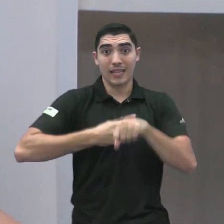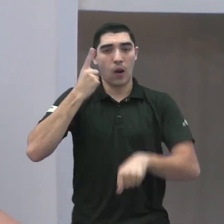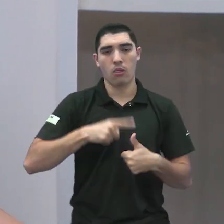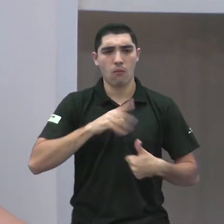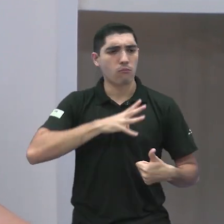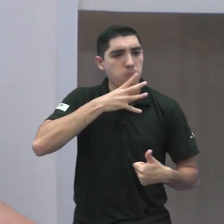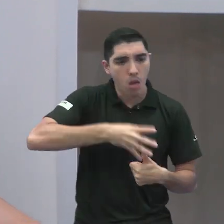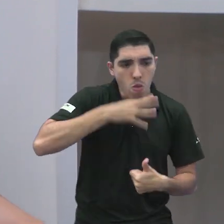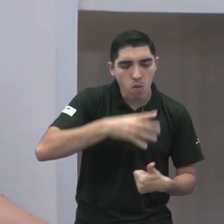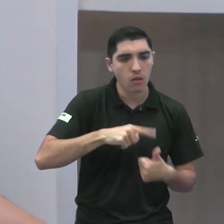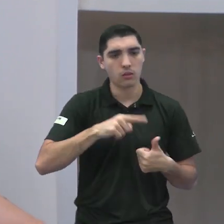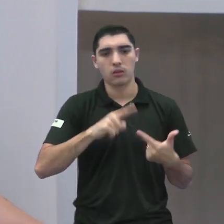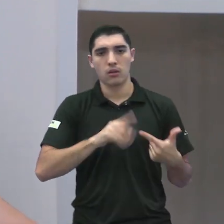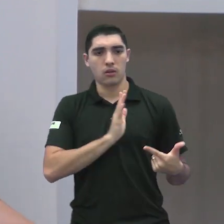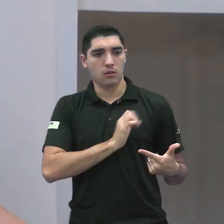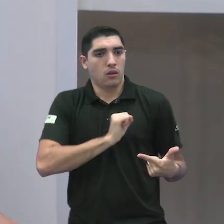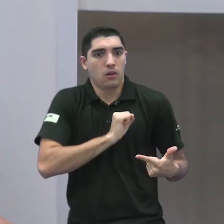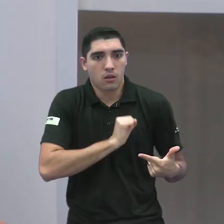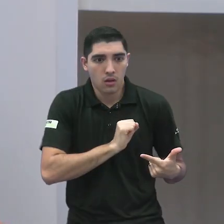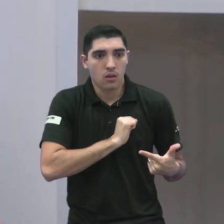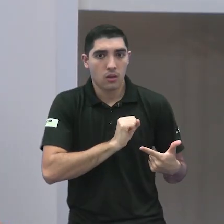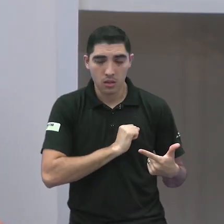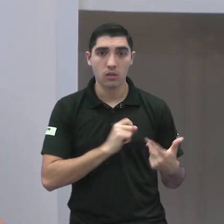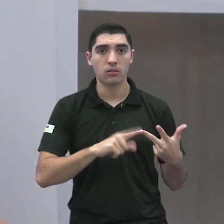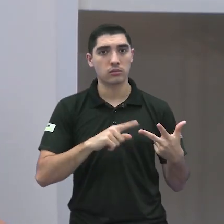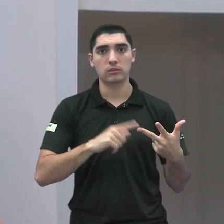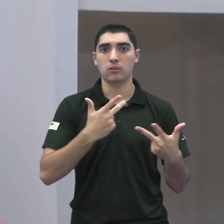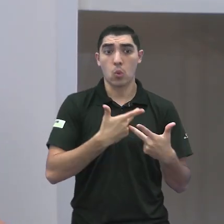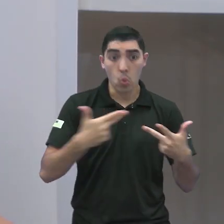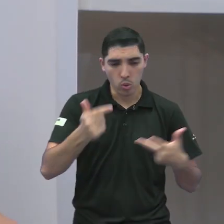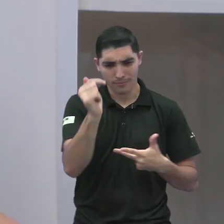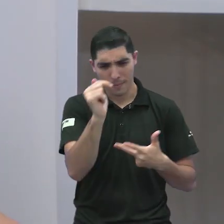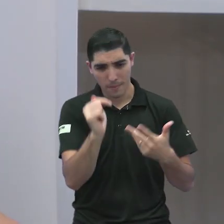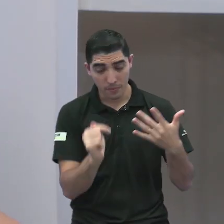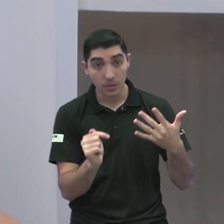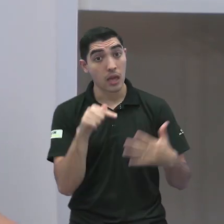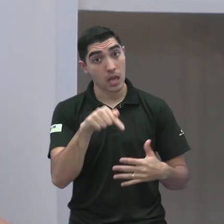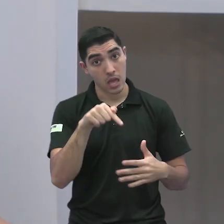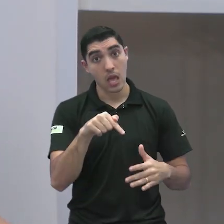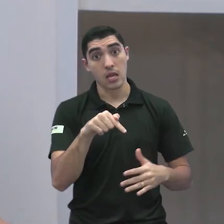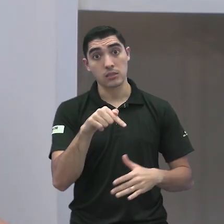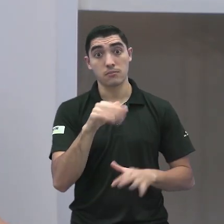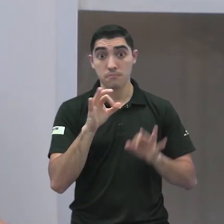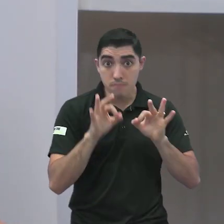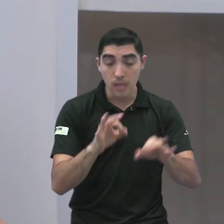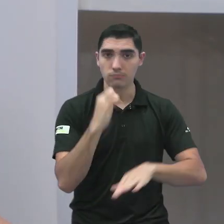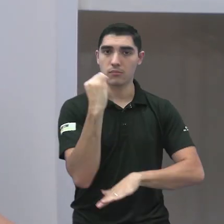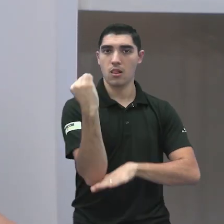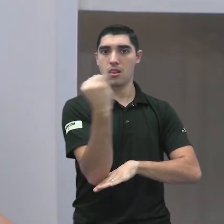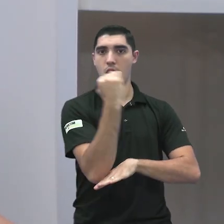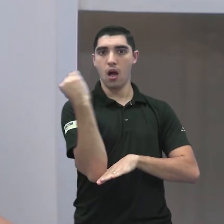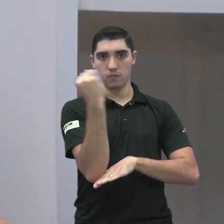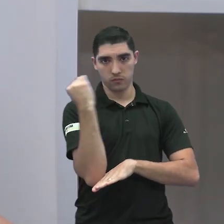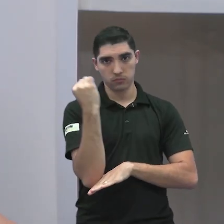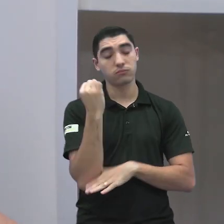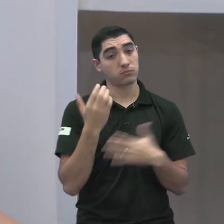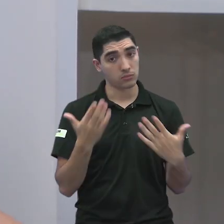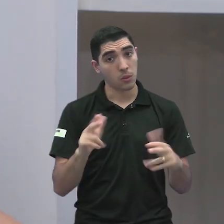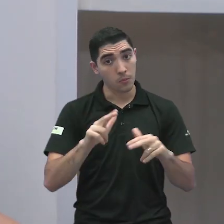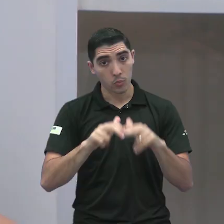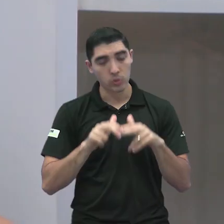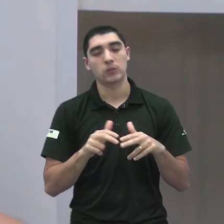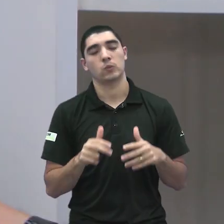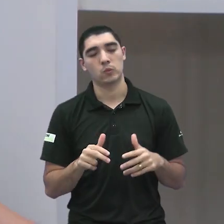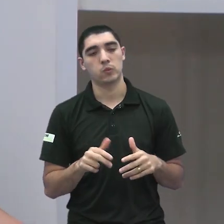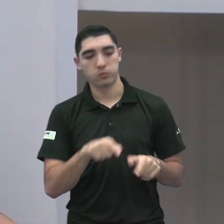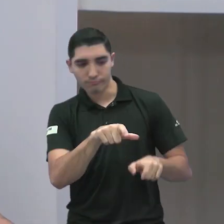parada cardiorrespiratória, edema pulmonar, isso já num agravamento bem sério. Então, para esse público, a gente indica